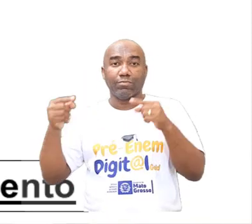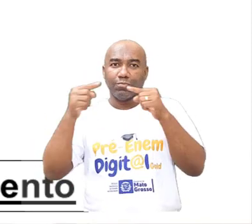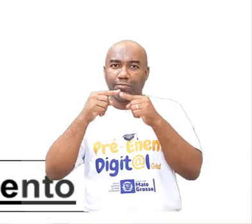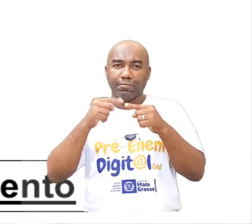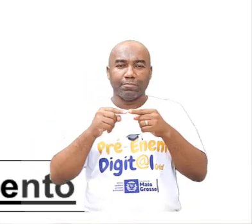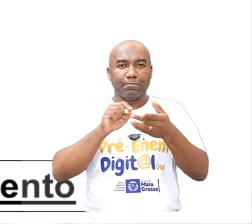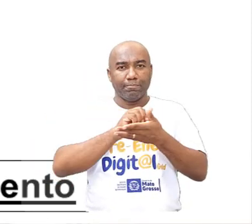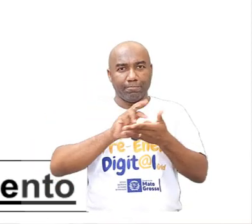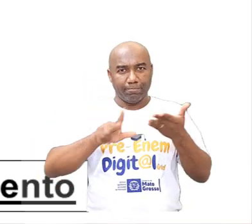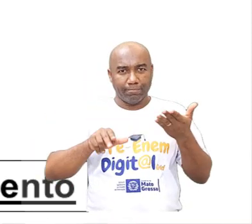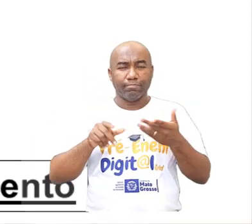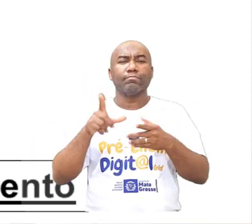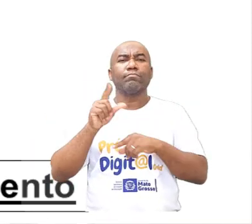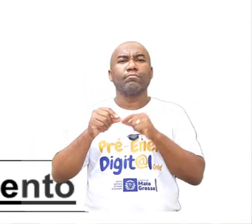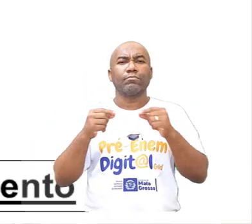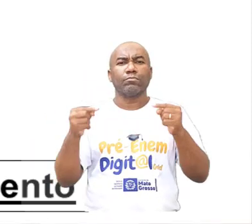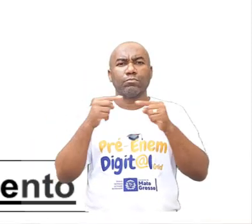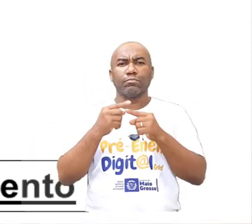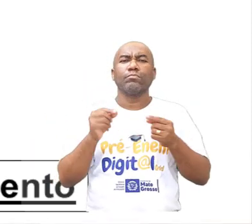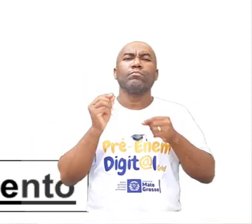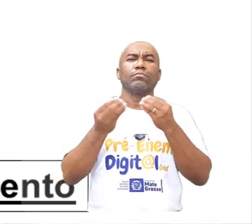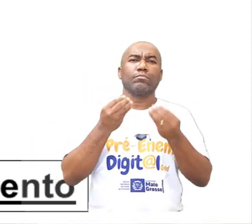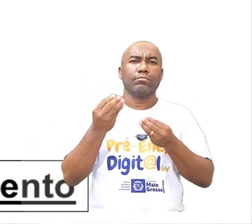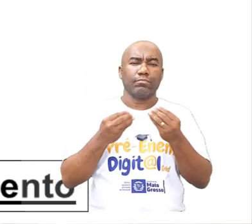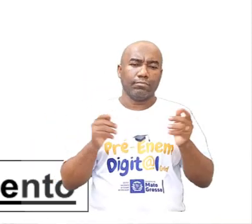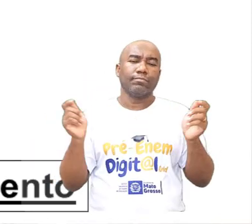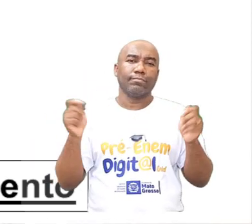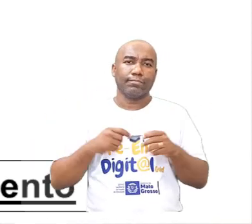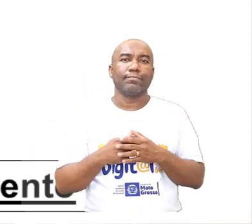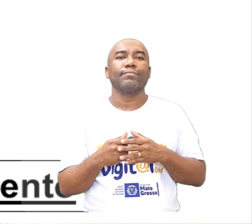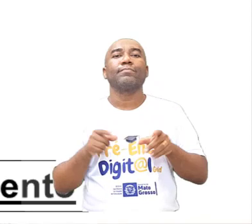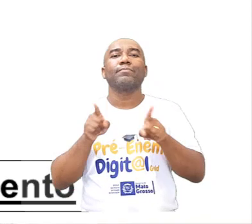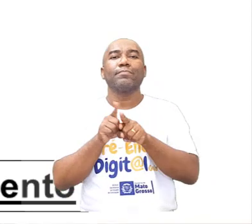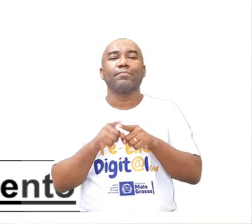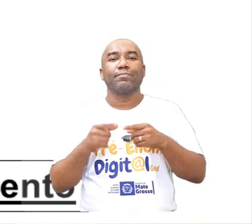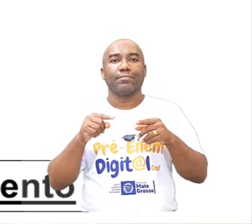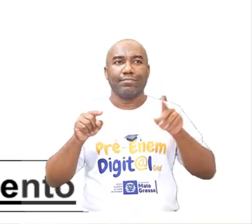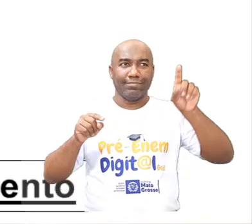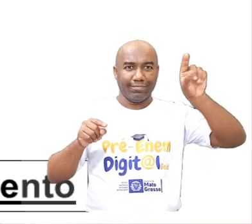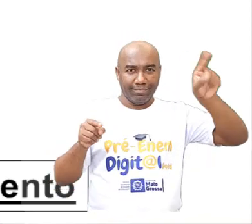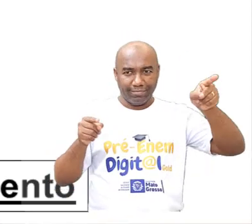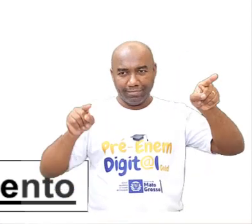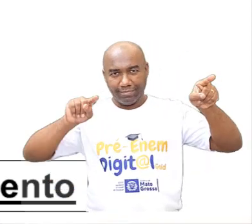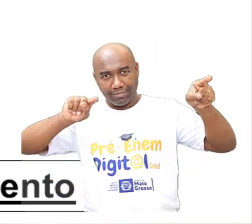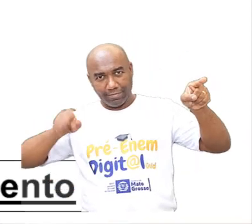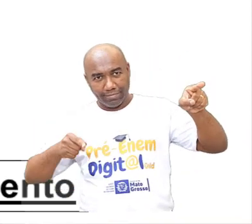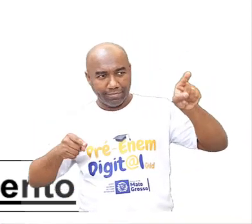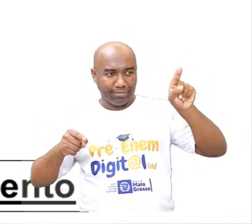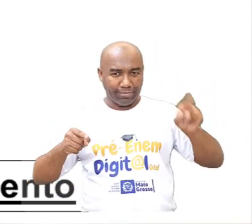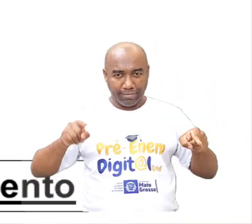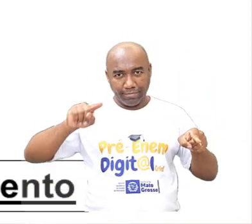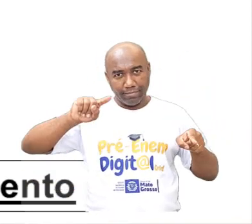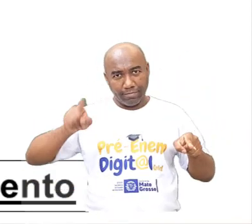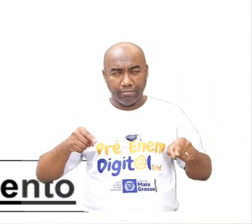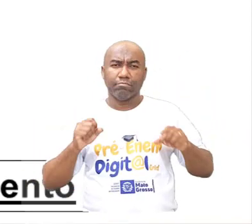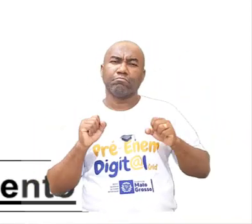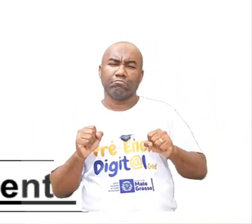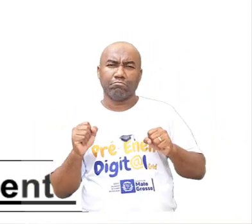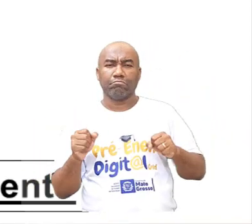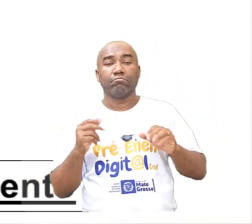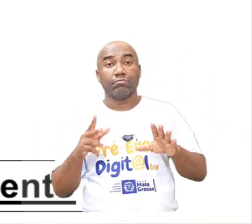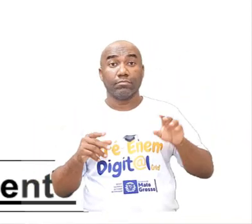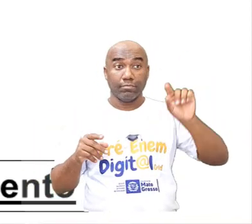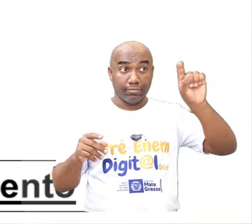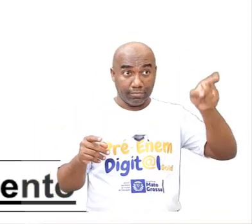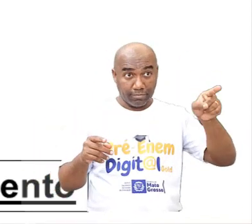detalhes entre parênteses. Pode usar parênteses na redação do Enem? Pode. A regra é, abrir o parênteses, fecha o parênteses. Só não pode deixar